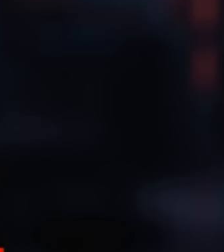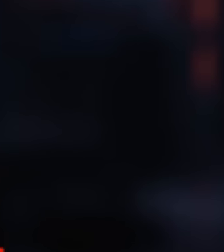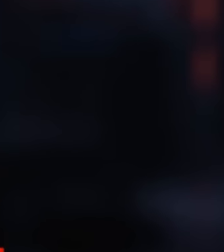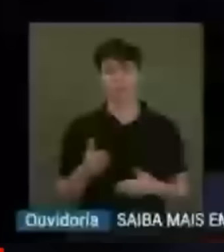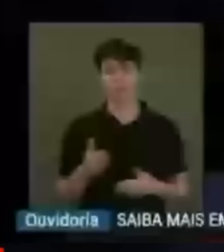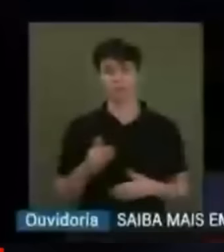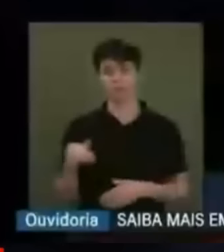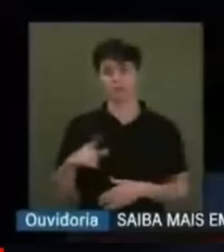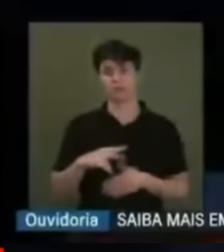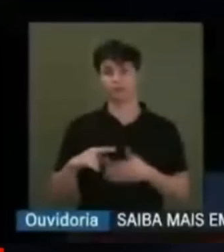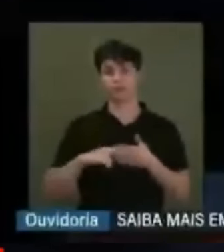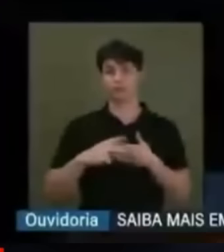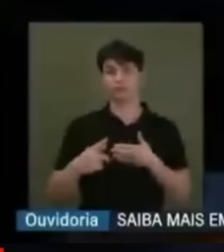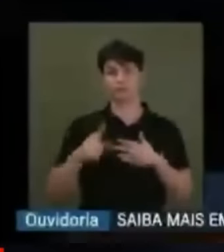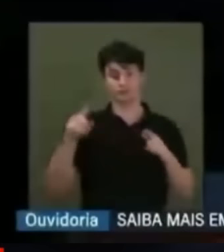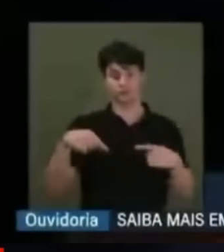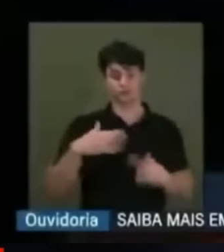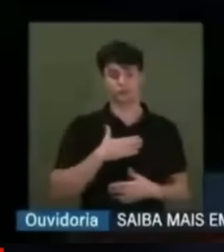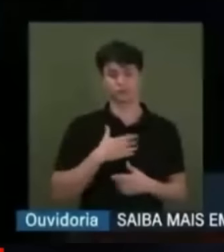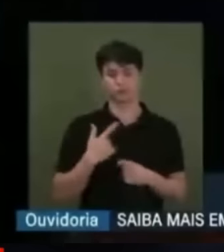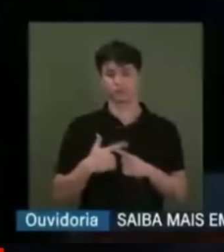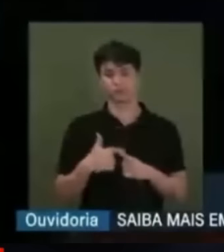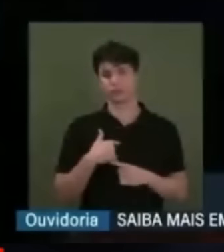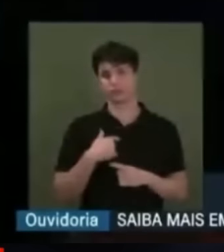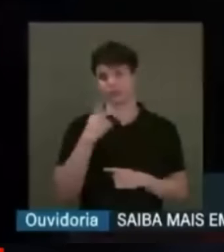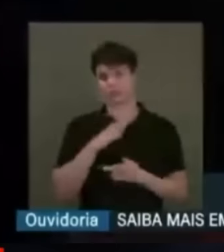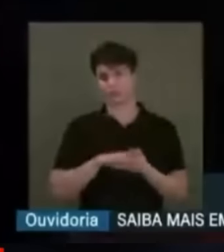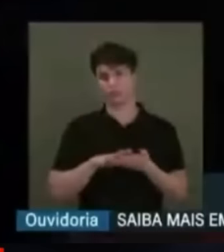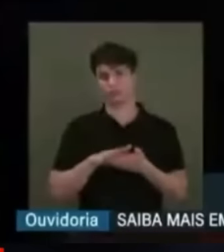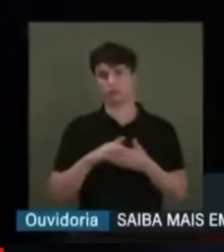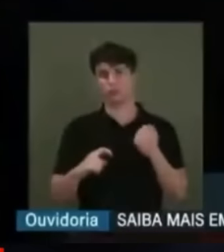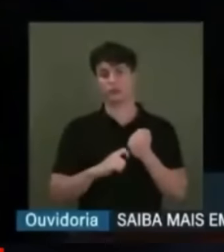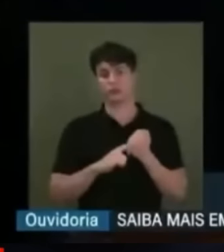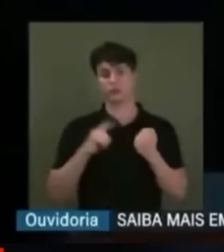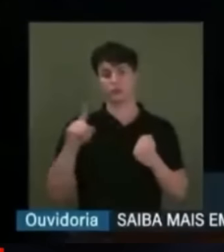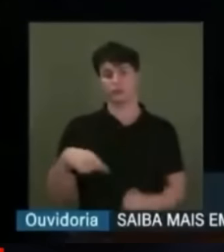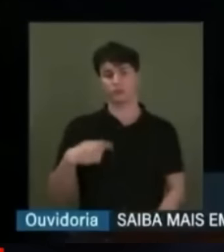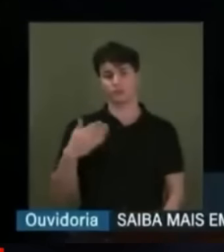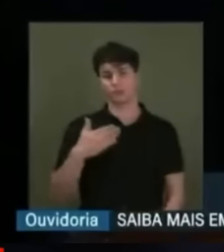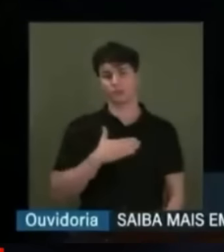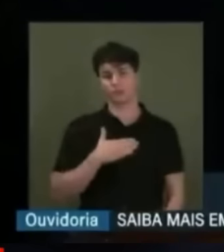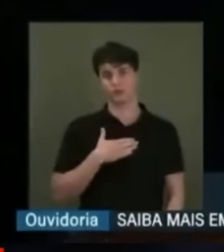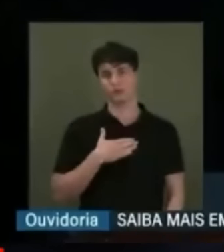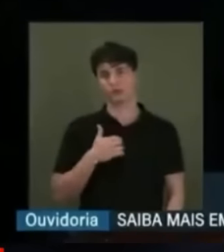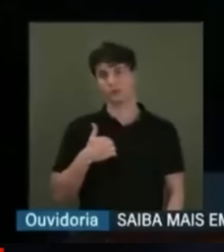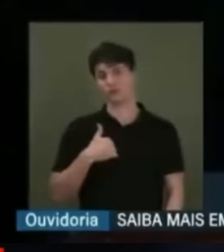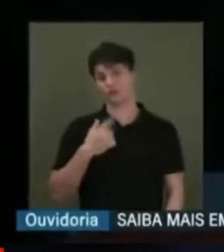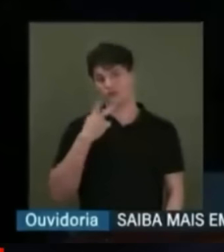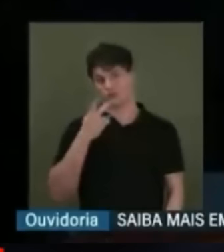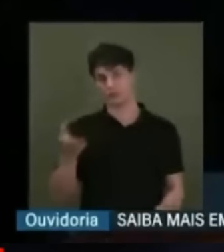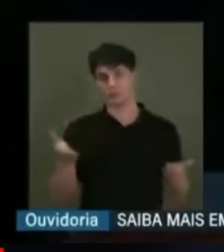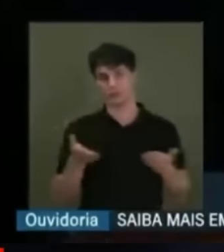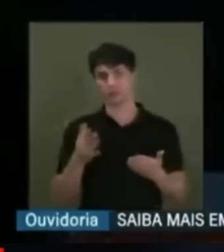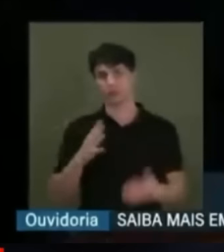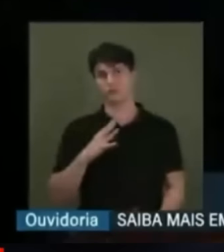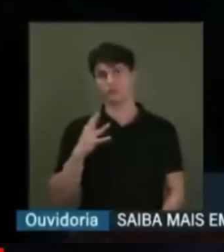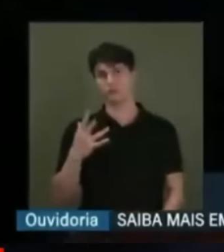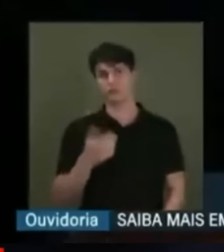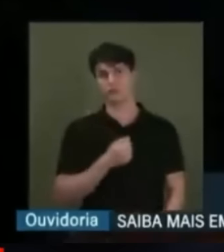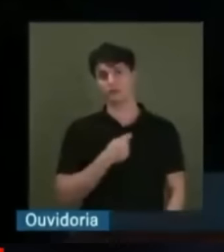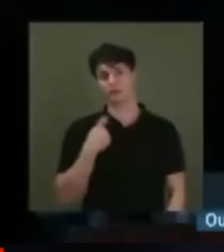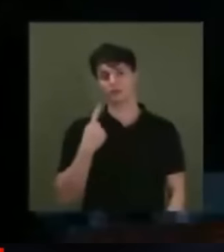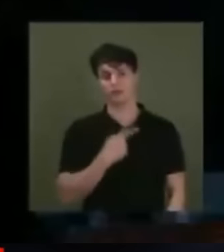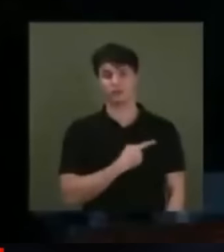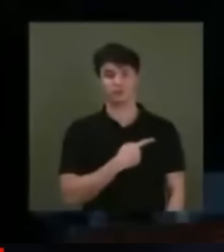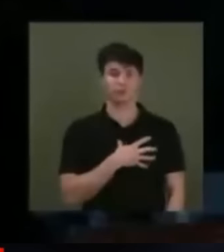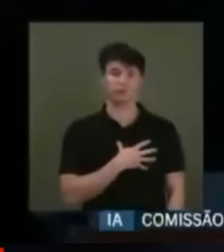também? Contra mim, por eu não falar de caju agora, que venha contra mim. Mas o que eu vou falar agora é para salvar os nossos filhos.